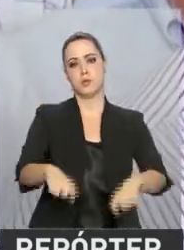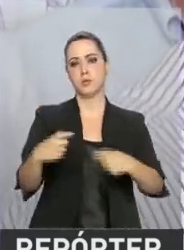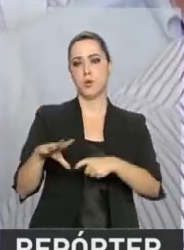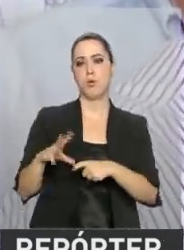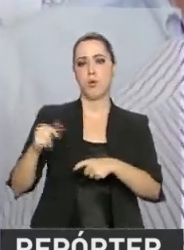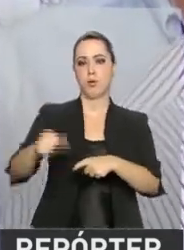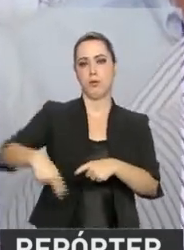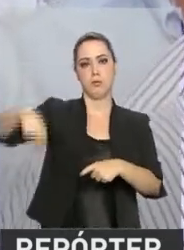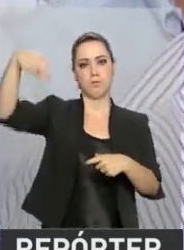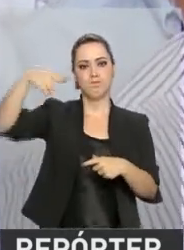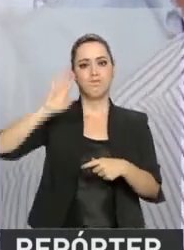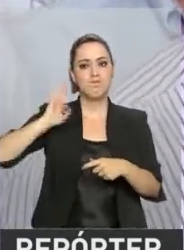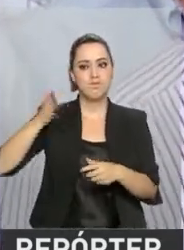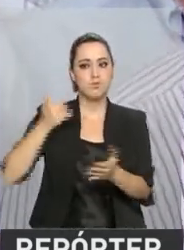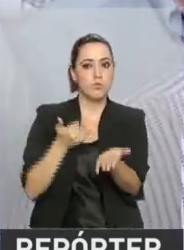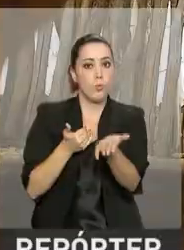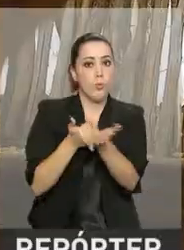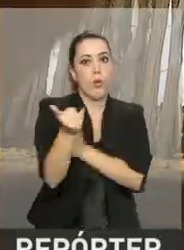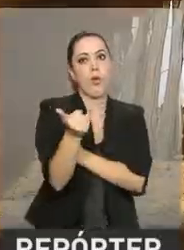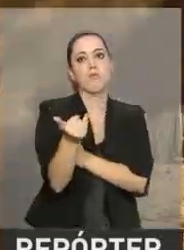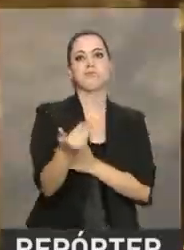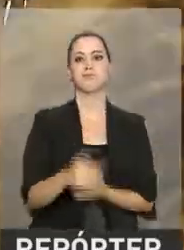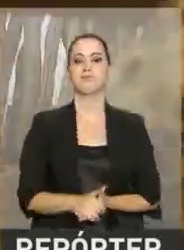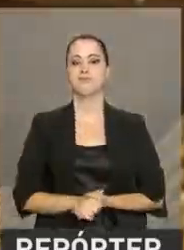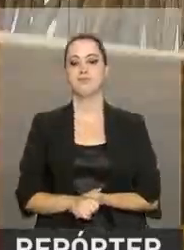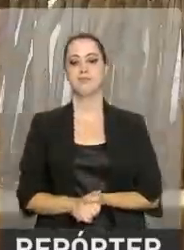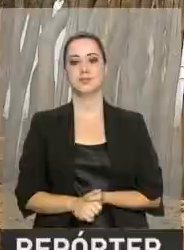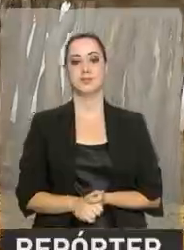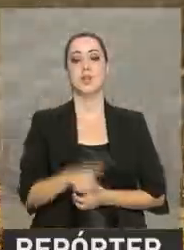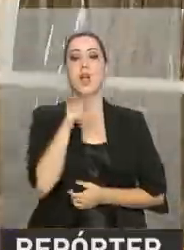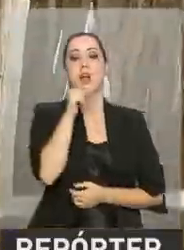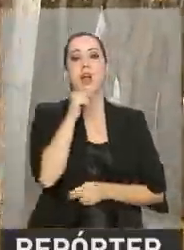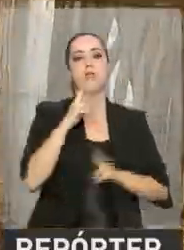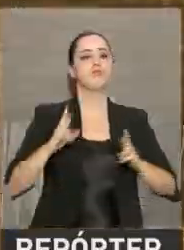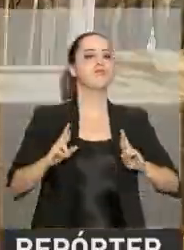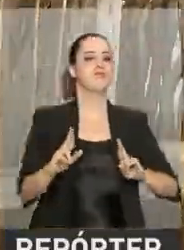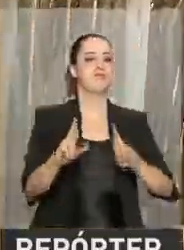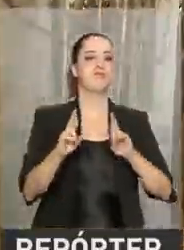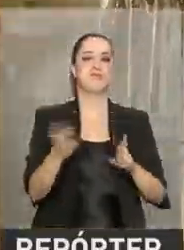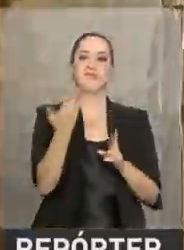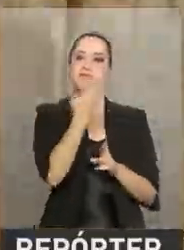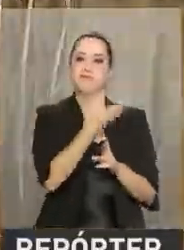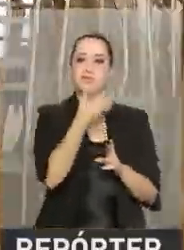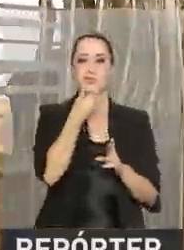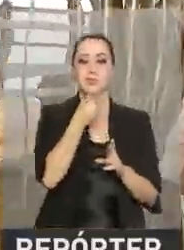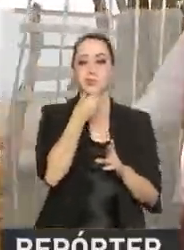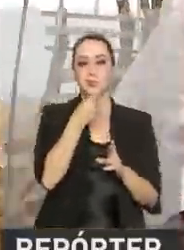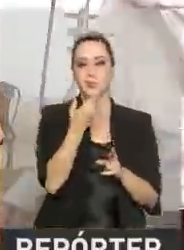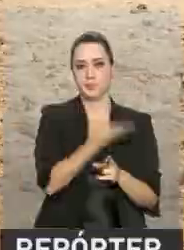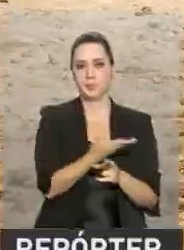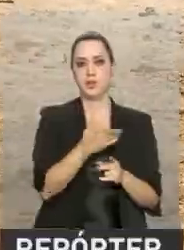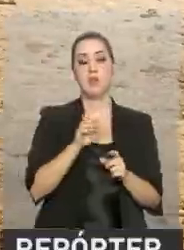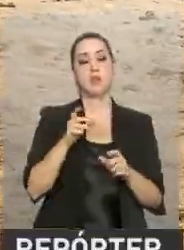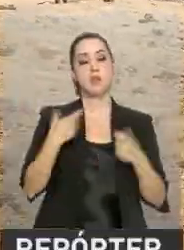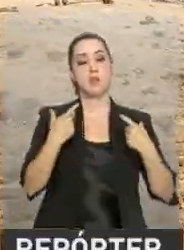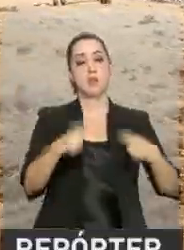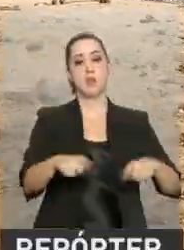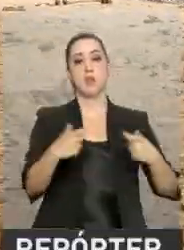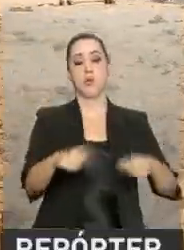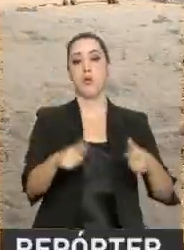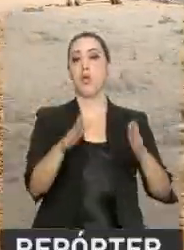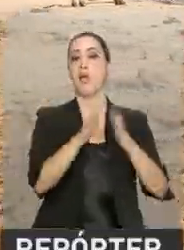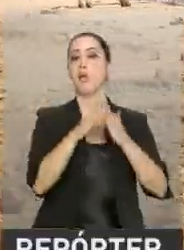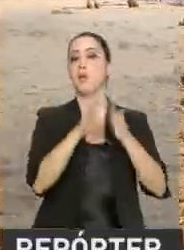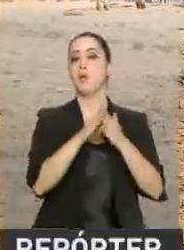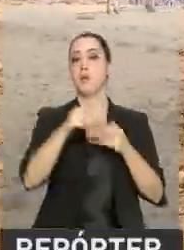nordeste estavam passo avançar disso a água é muito esperada pelo agricultor familiar manuel morador de floresta